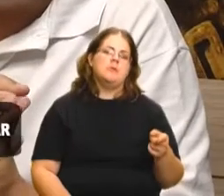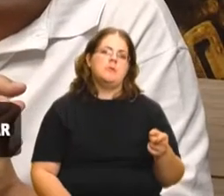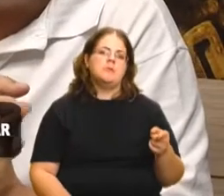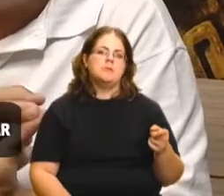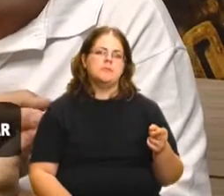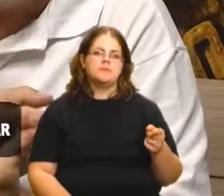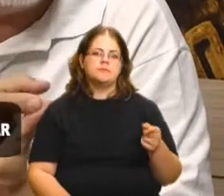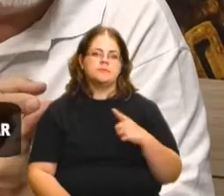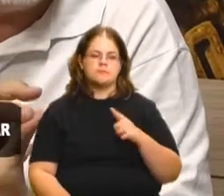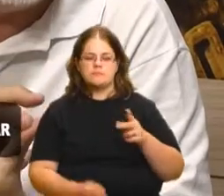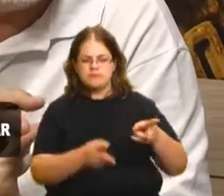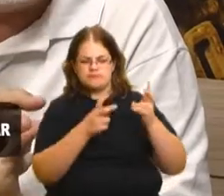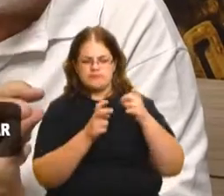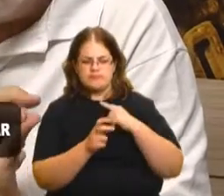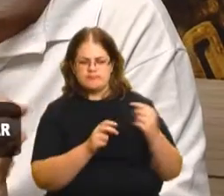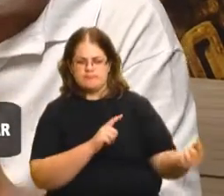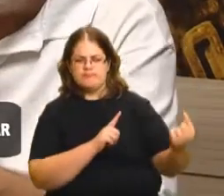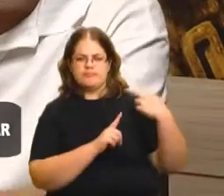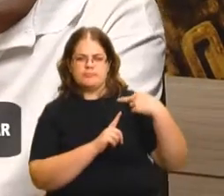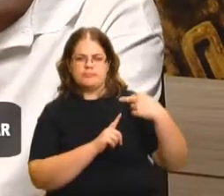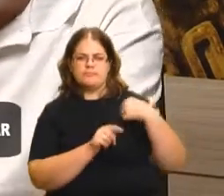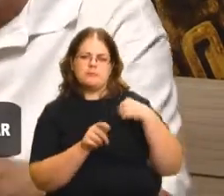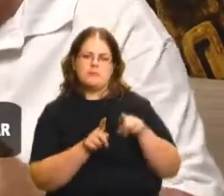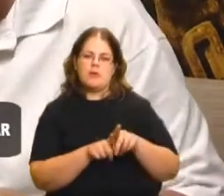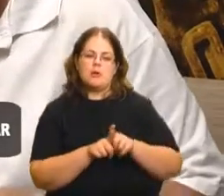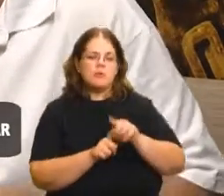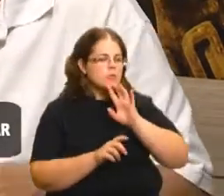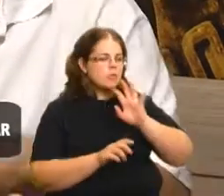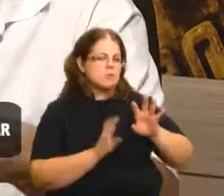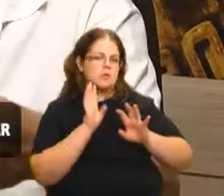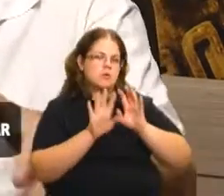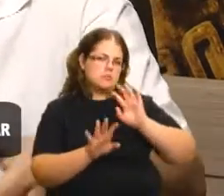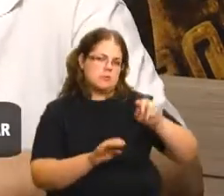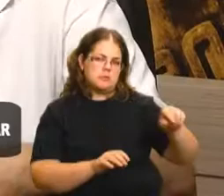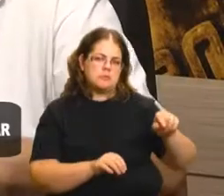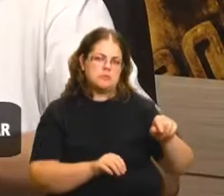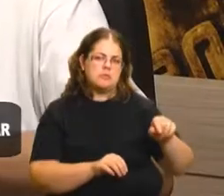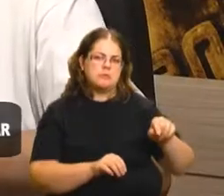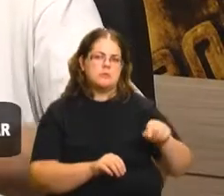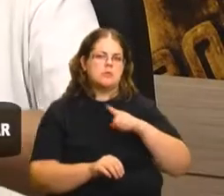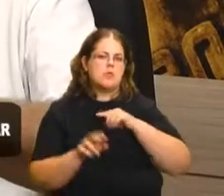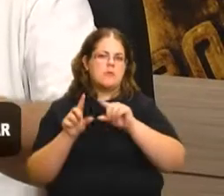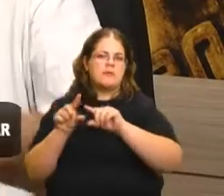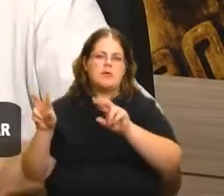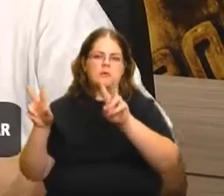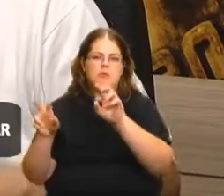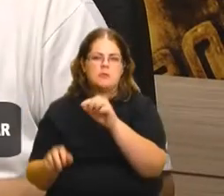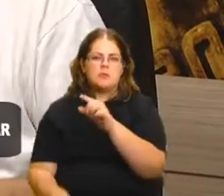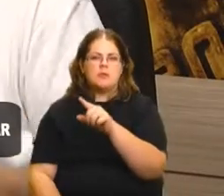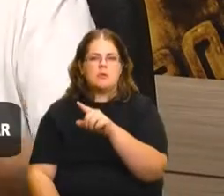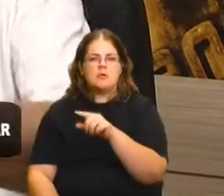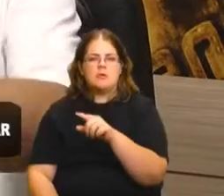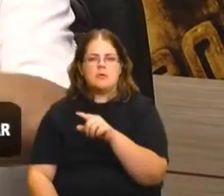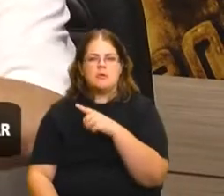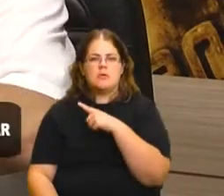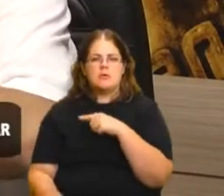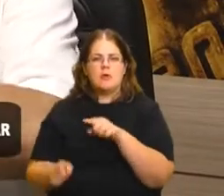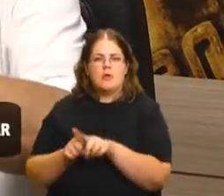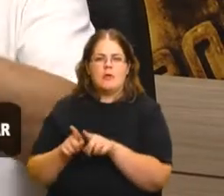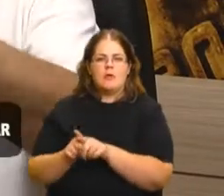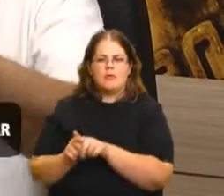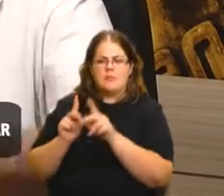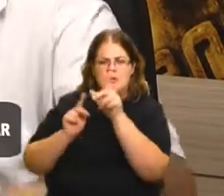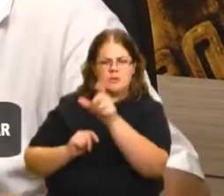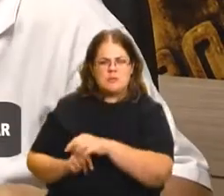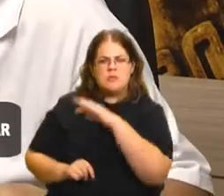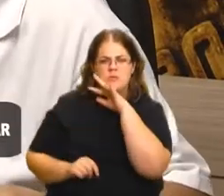desde que ele percebesse como um antagonista. Tem frases do tipo assim, sobre o Castelo, o presidente é mais feio